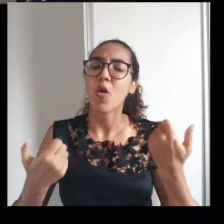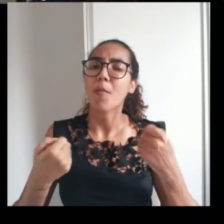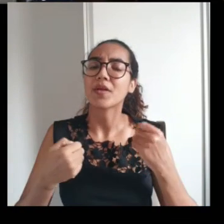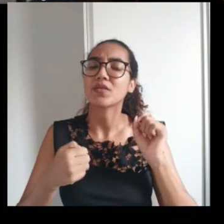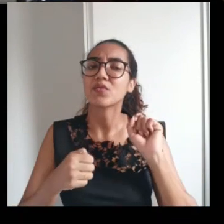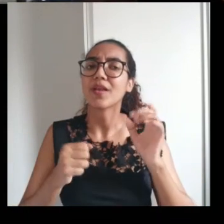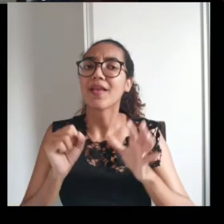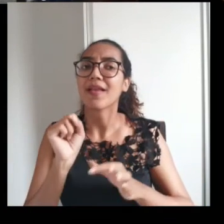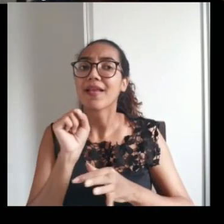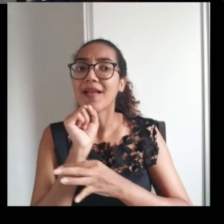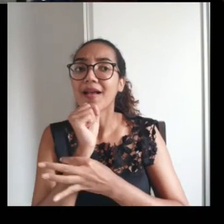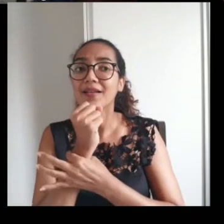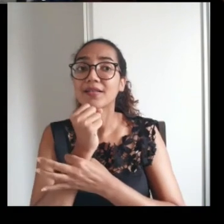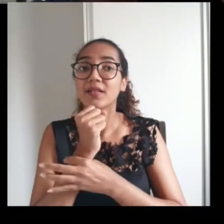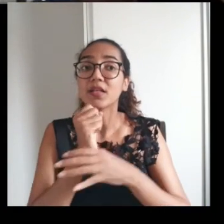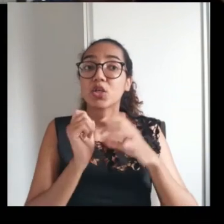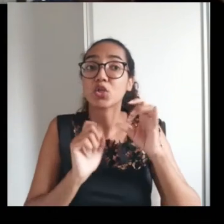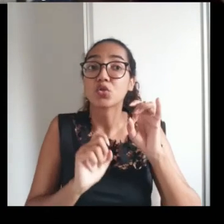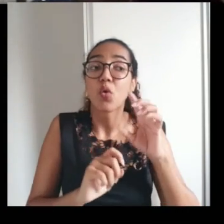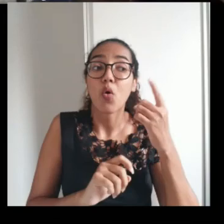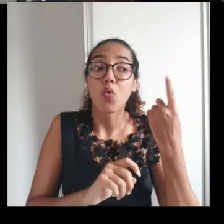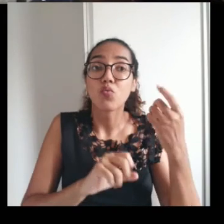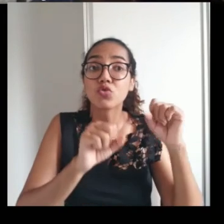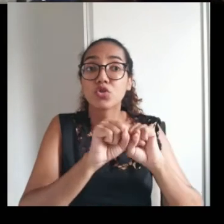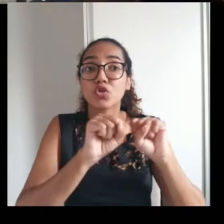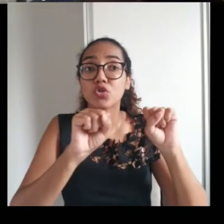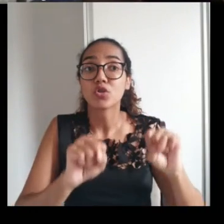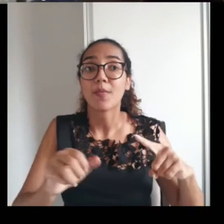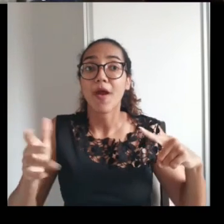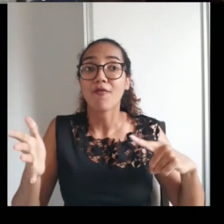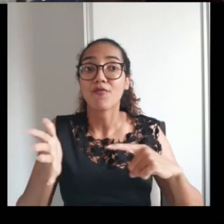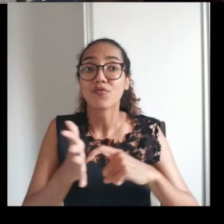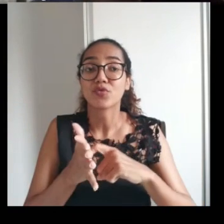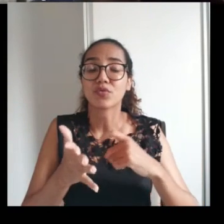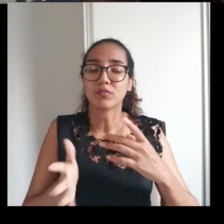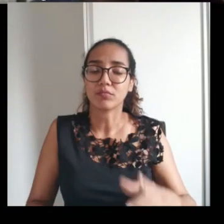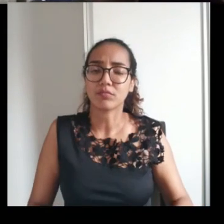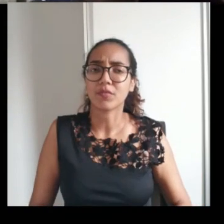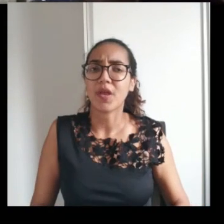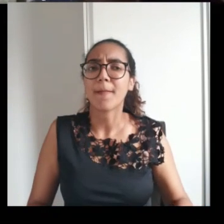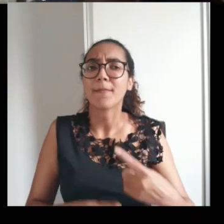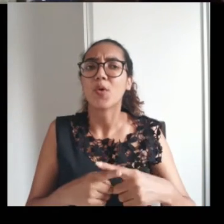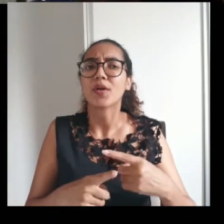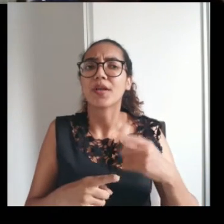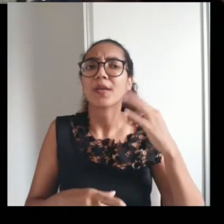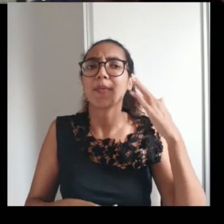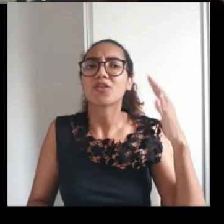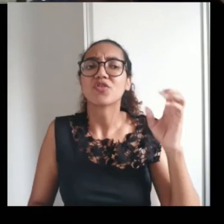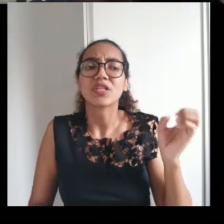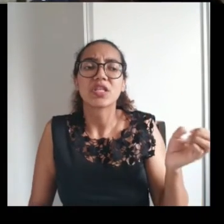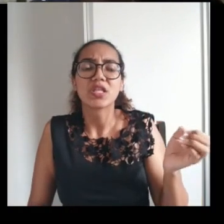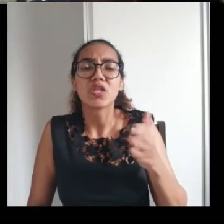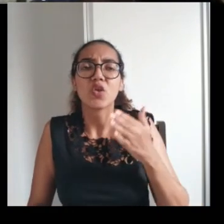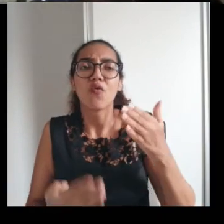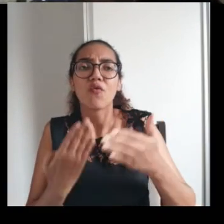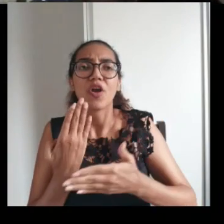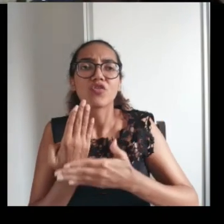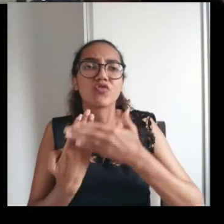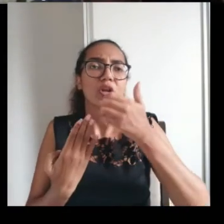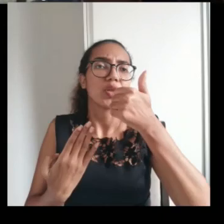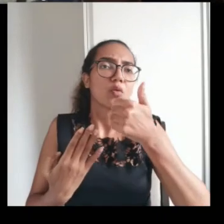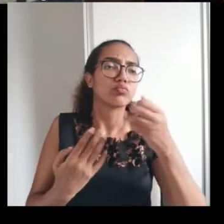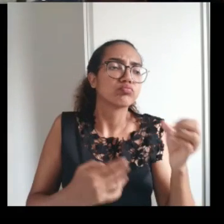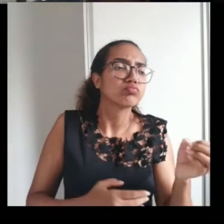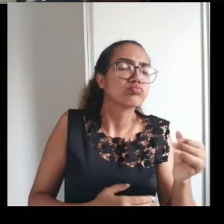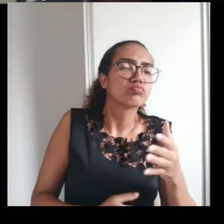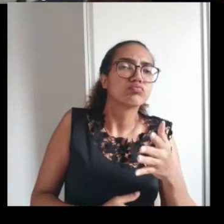sistema funcionando. Porque imagine se eu desse o new fachada 1, new fachada 2, new fachada 3. Ou seja, se eu tivesse várias fachadas